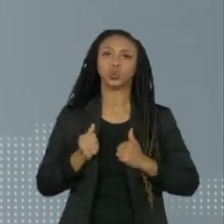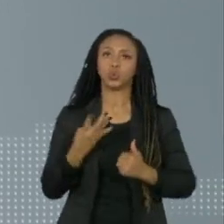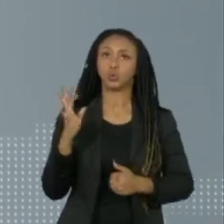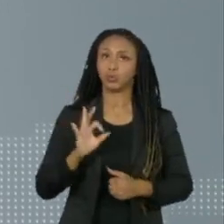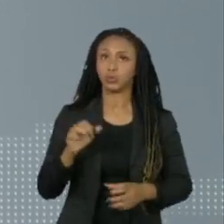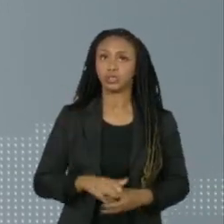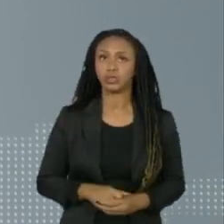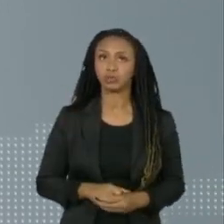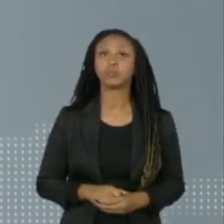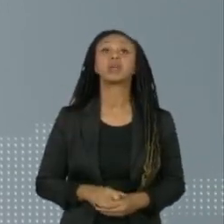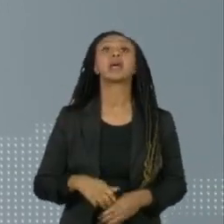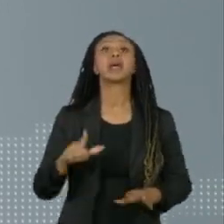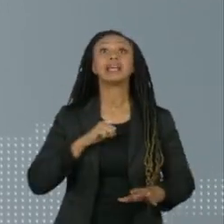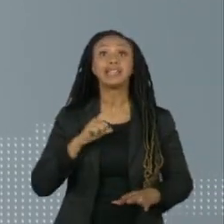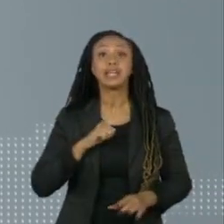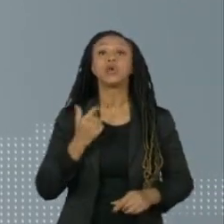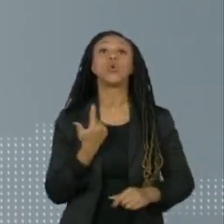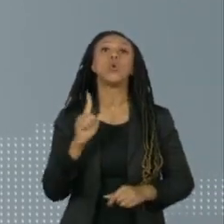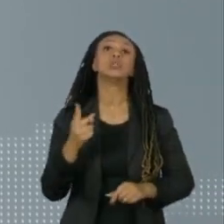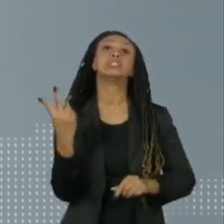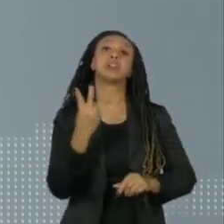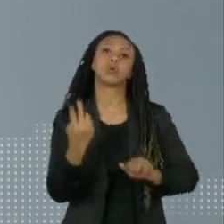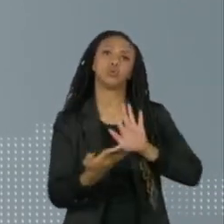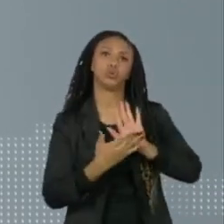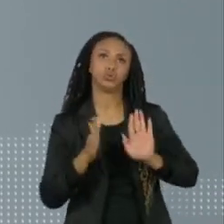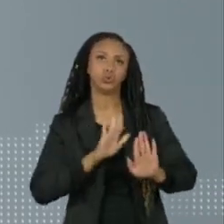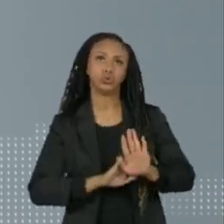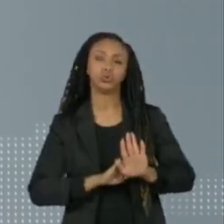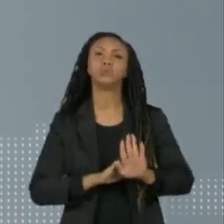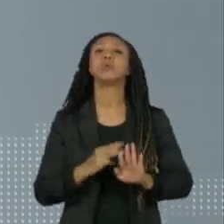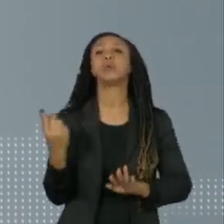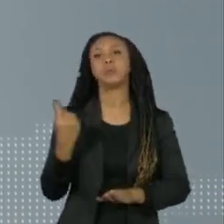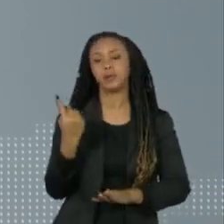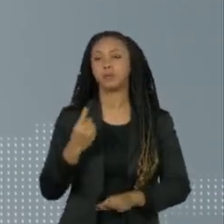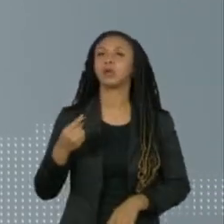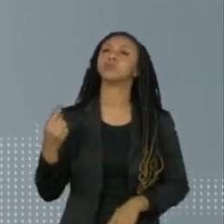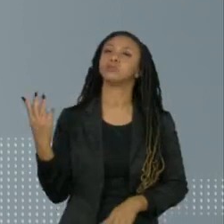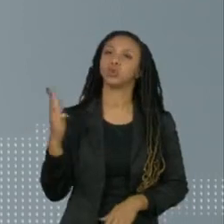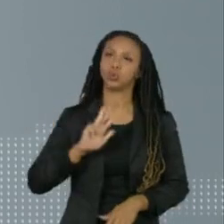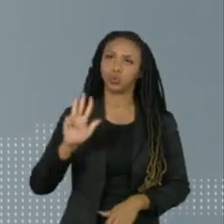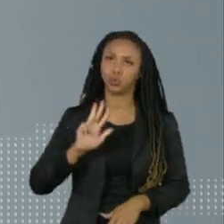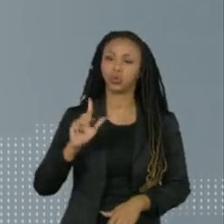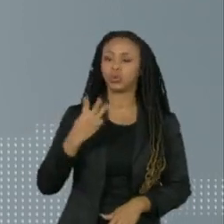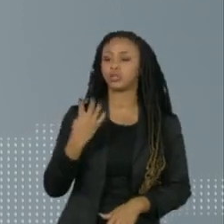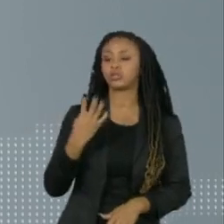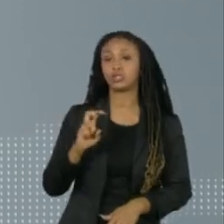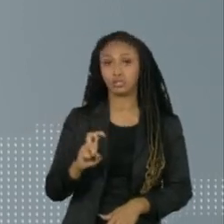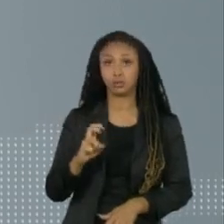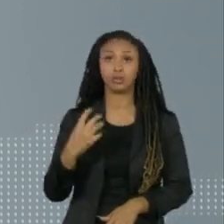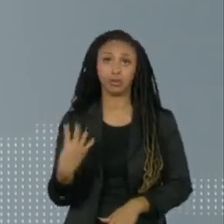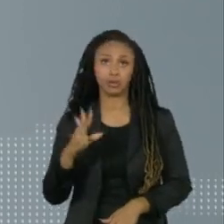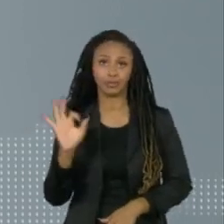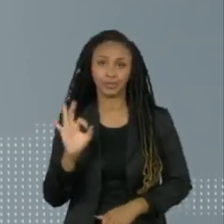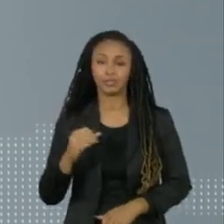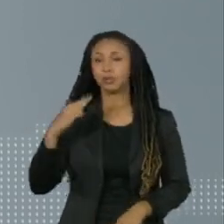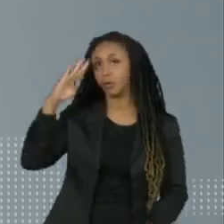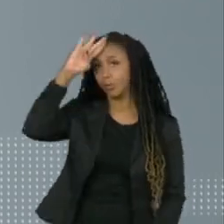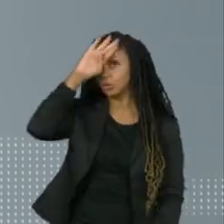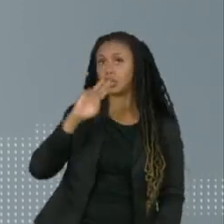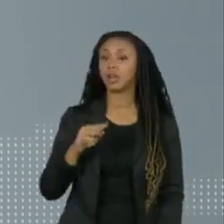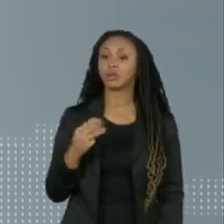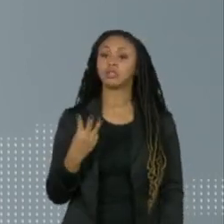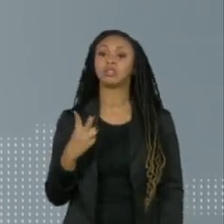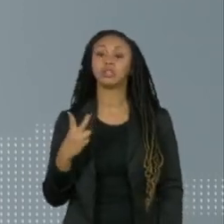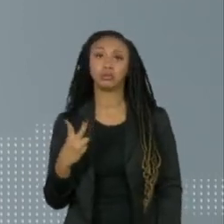três cenários de segundo turno no primeiro Lula vs bolsonaro por 54 por cento a trinta e dois por cento brancos nulos e